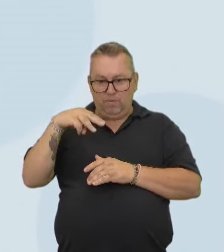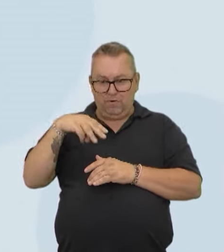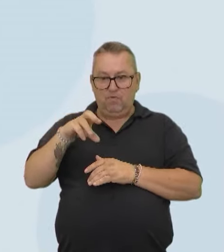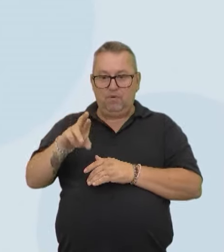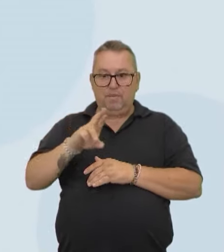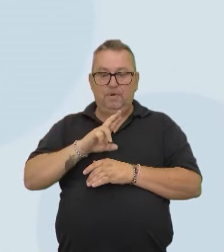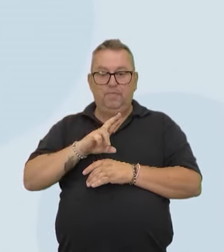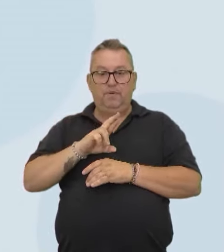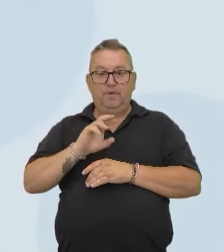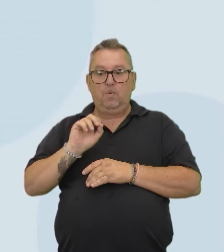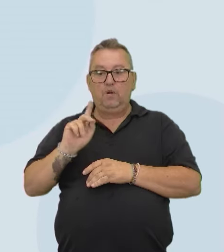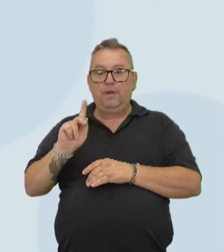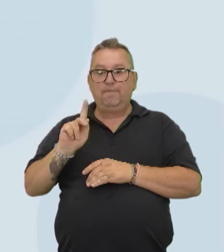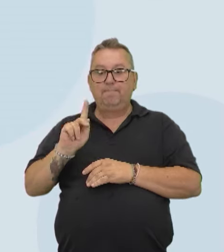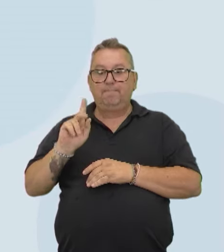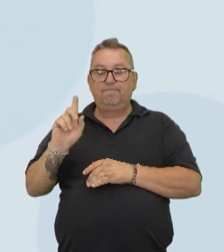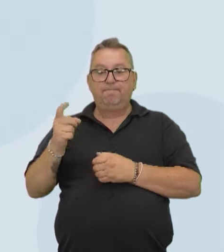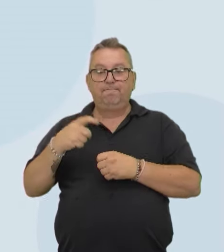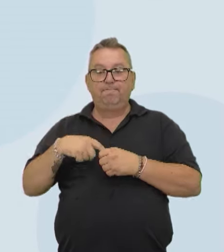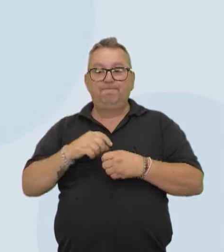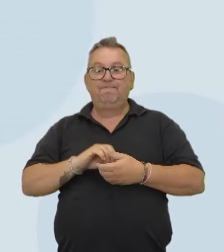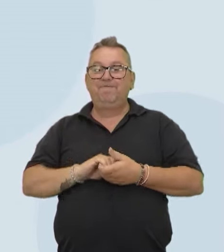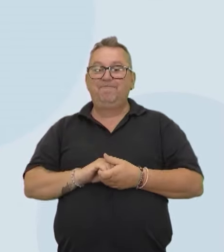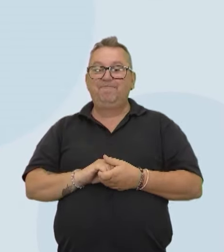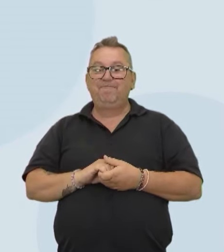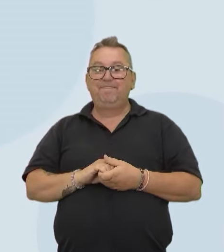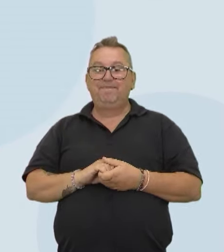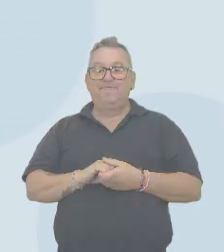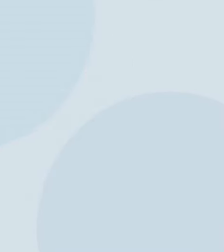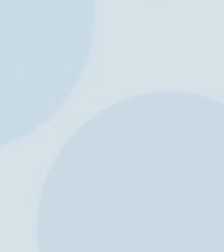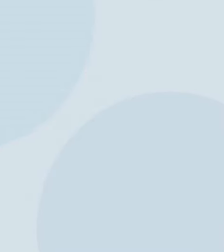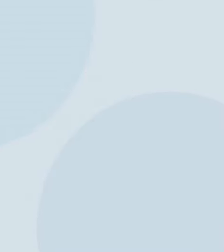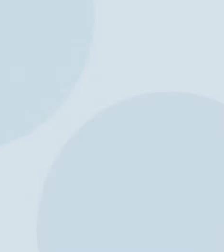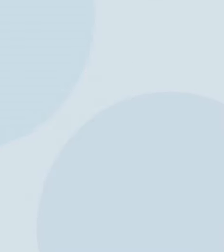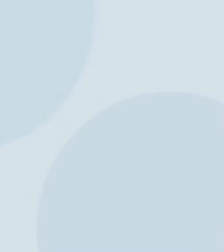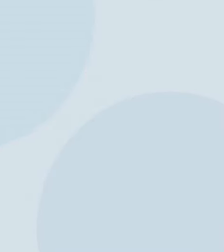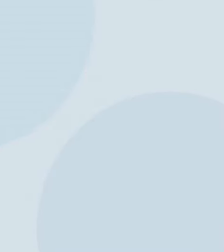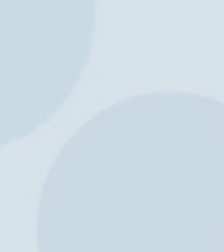Ju? Um minutinho, Fabi. Um minutinho e a gente já volta.